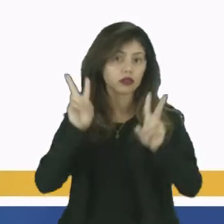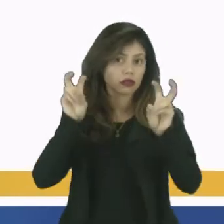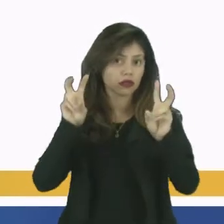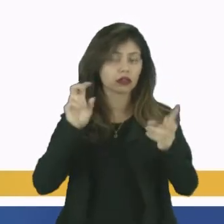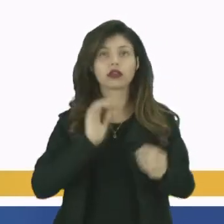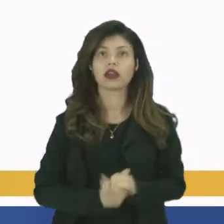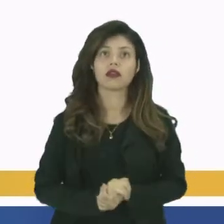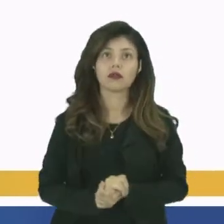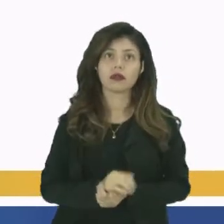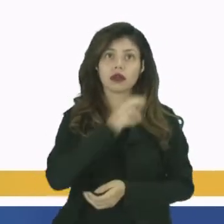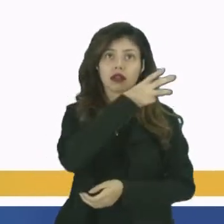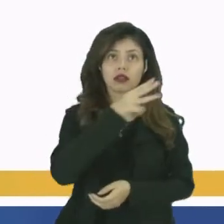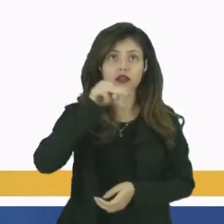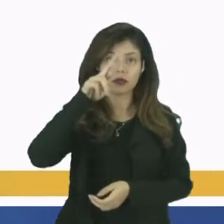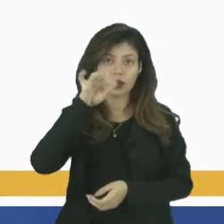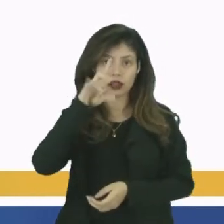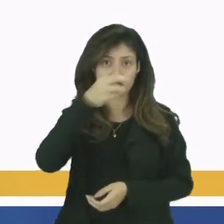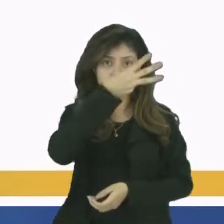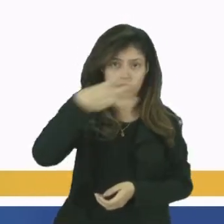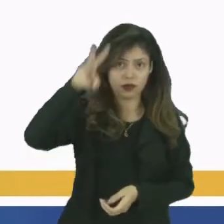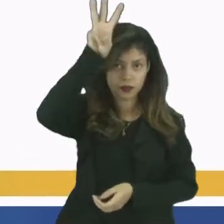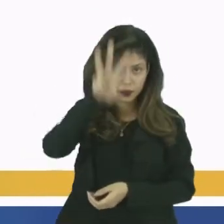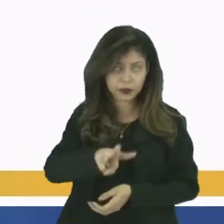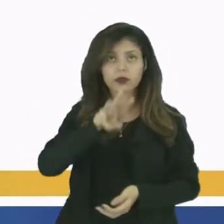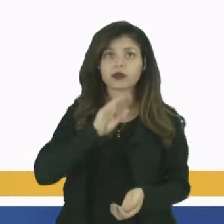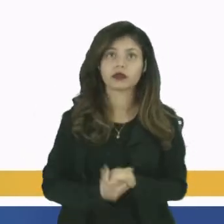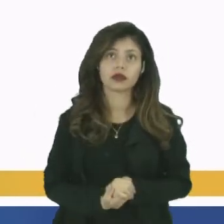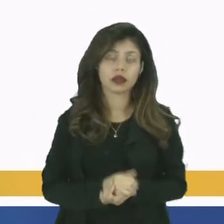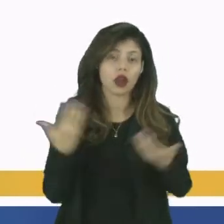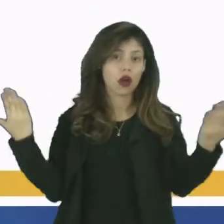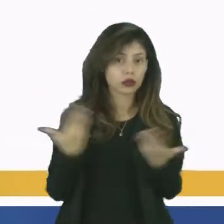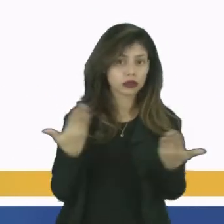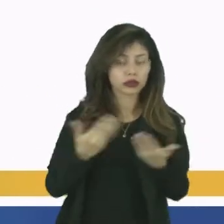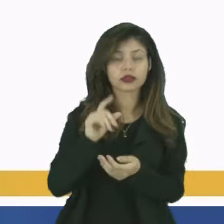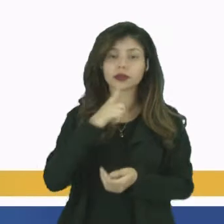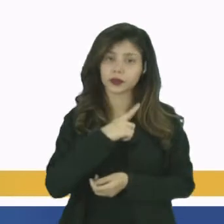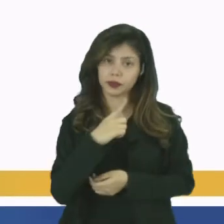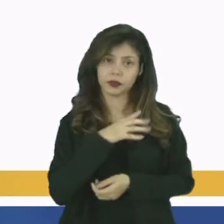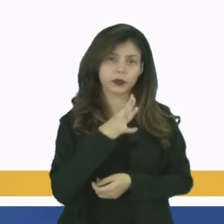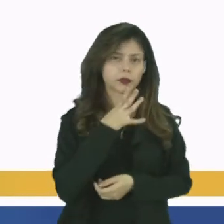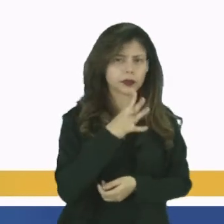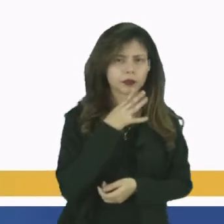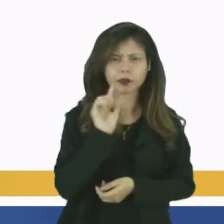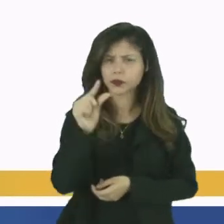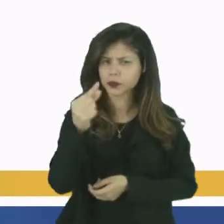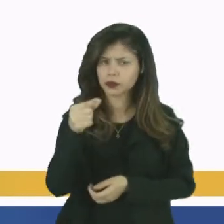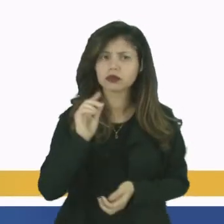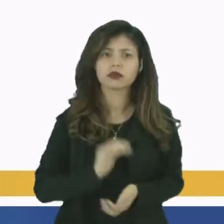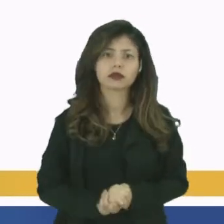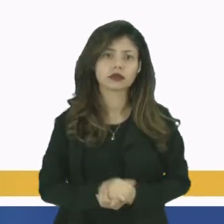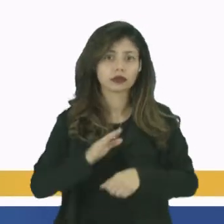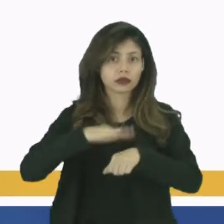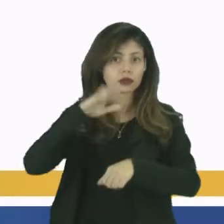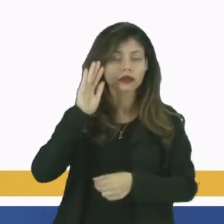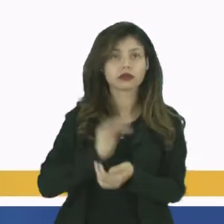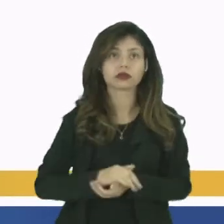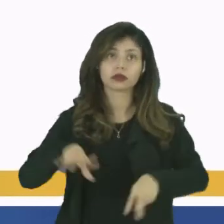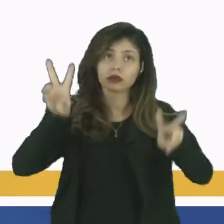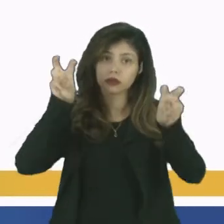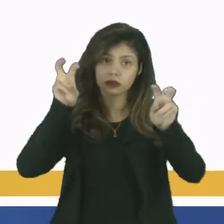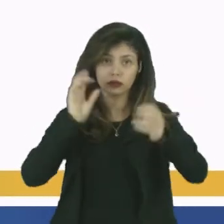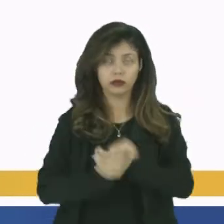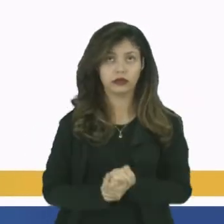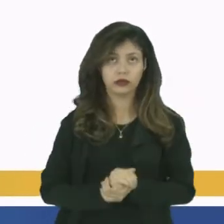temática de matrizes e determinante. Então hoje nós vamos conhecer um pouco mais sobre o Teorema de